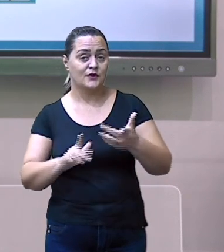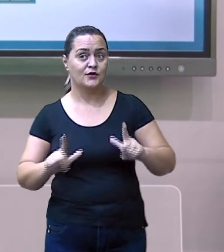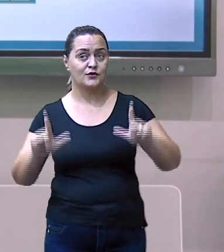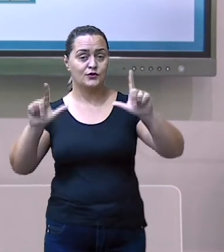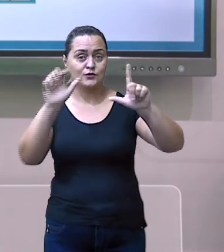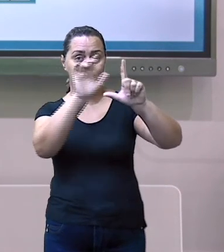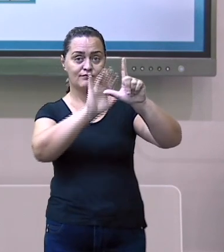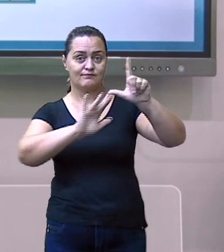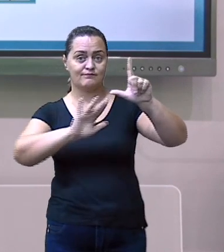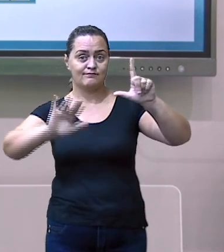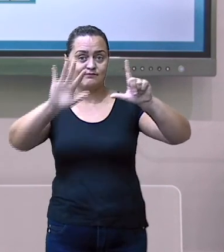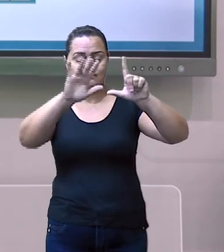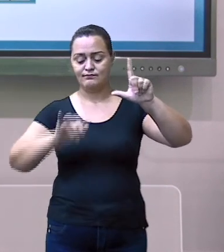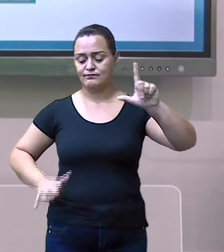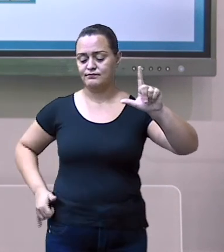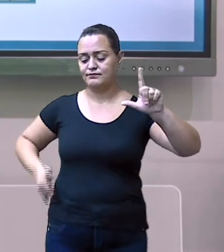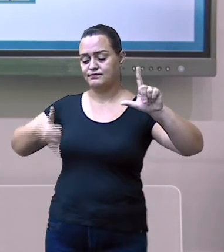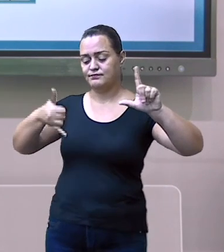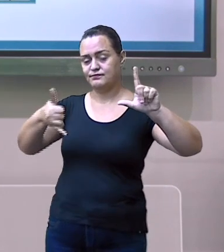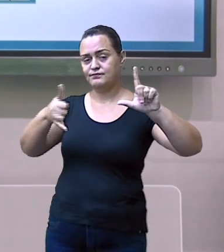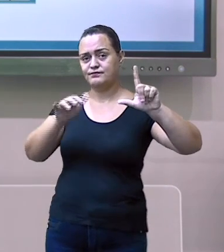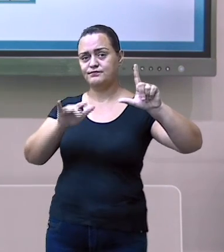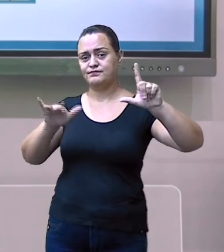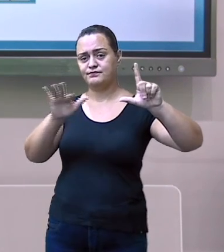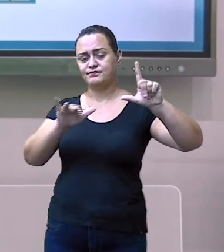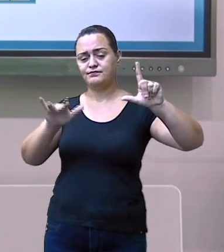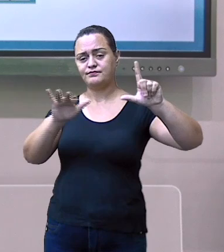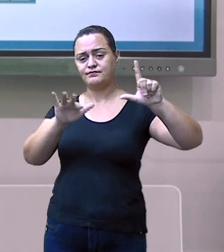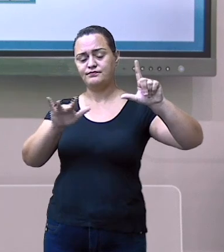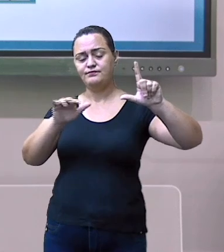você será direcionado para o nosso portal e para a